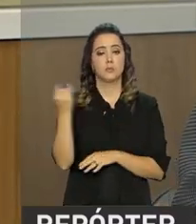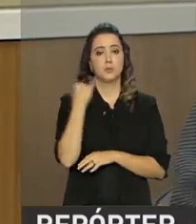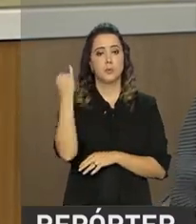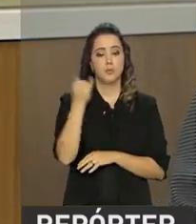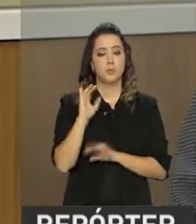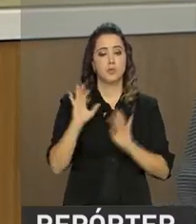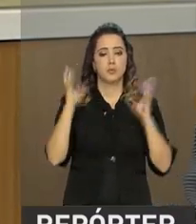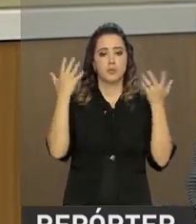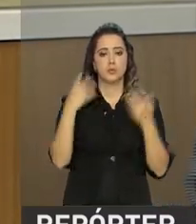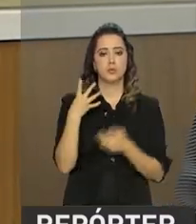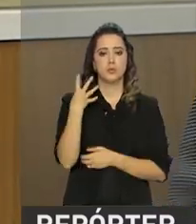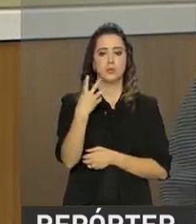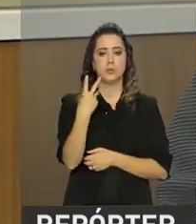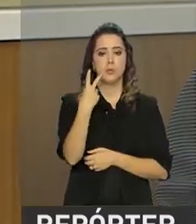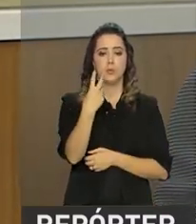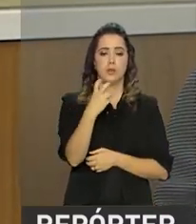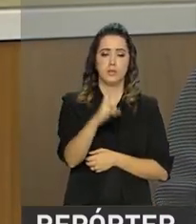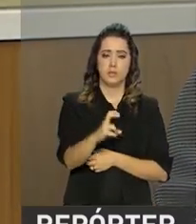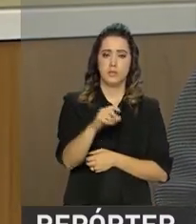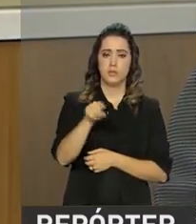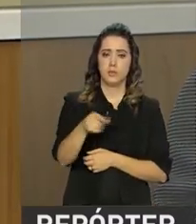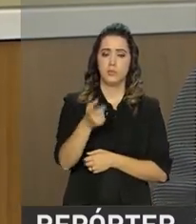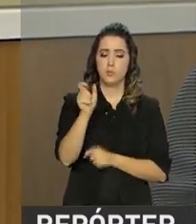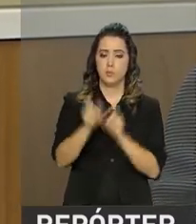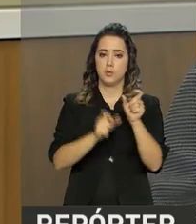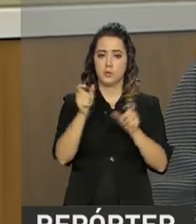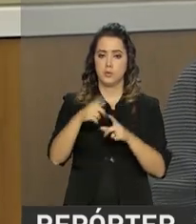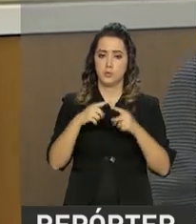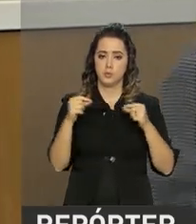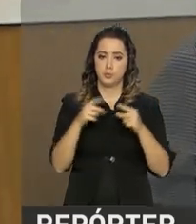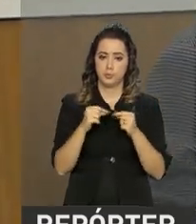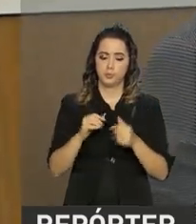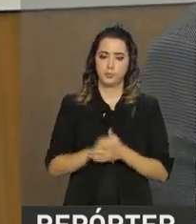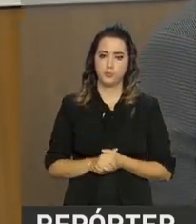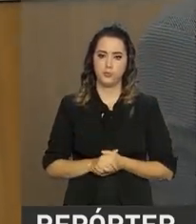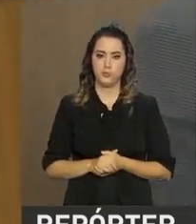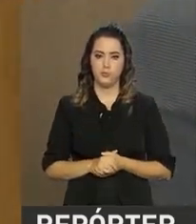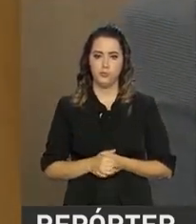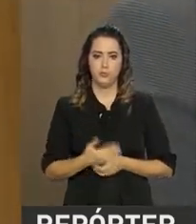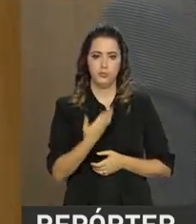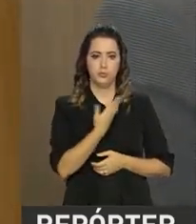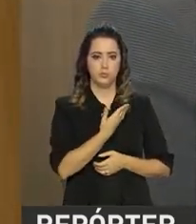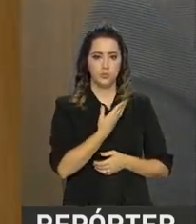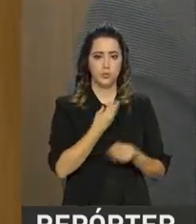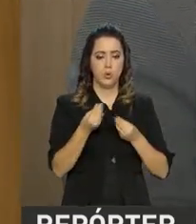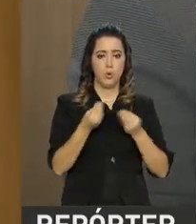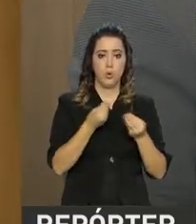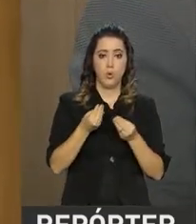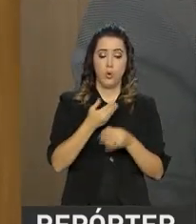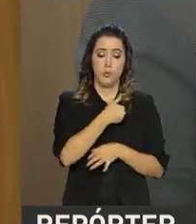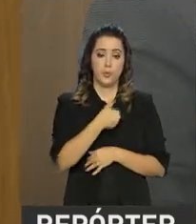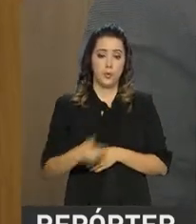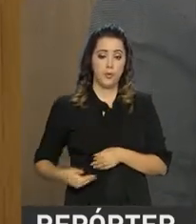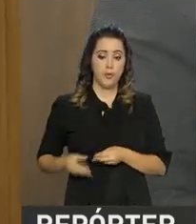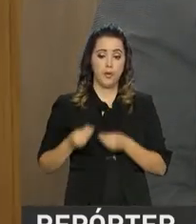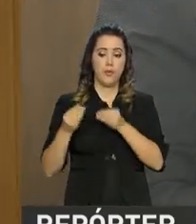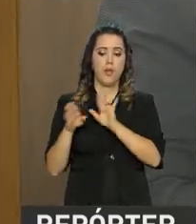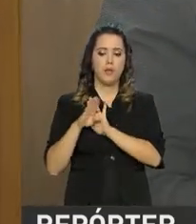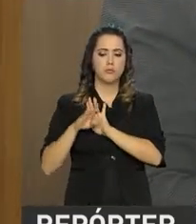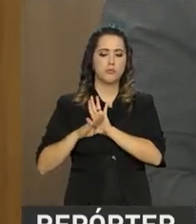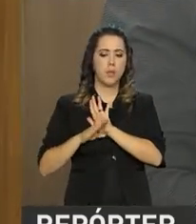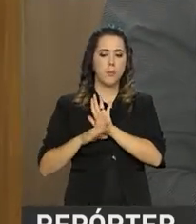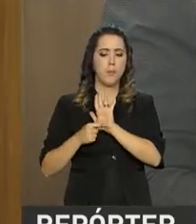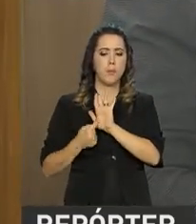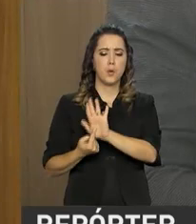expectativa de 45 mil pessoas aqui em brasília e o que o governo brasileiro vai levar para o fórum quais são as políticas que o brasil vem adotando